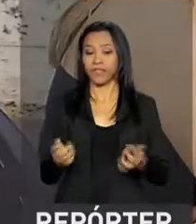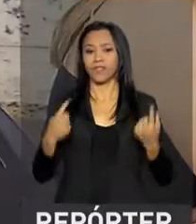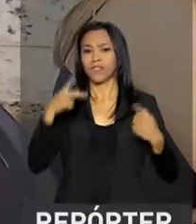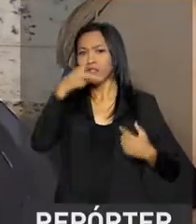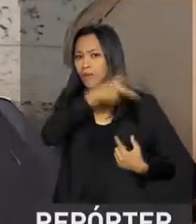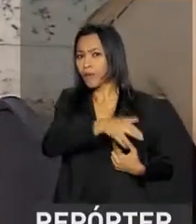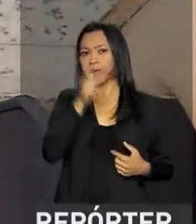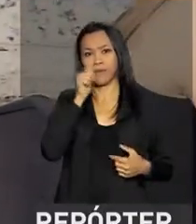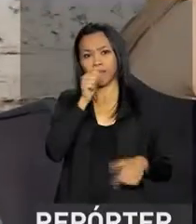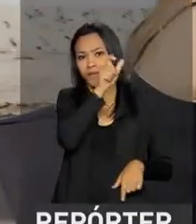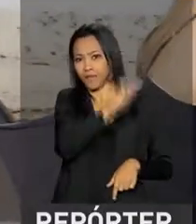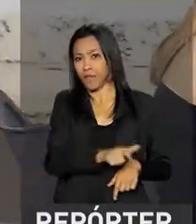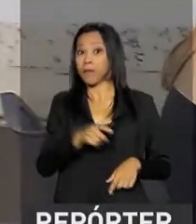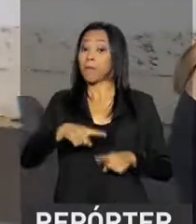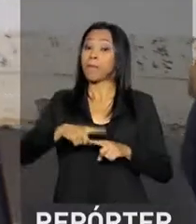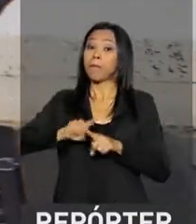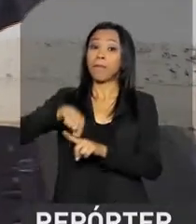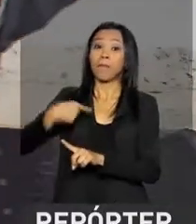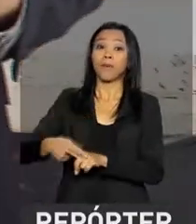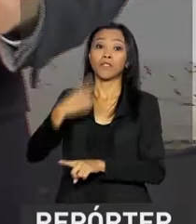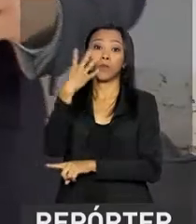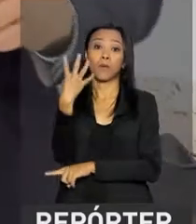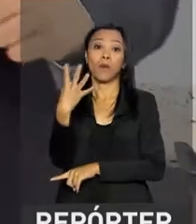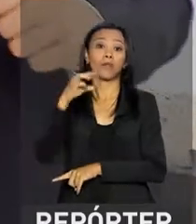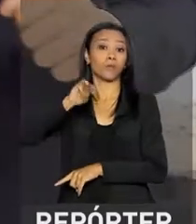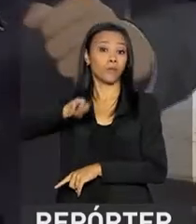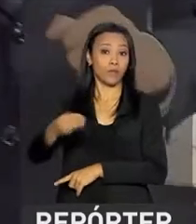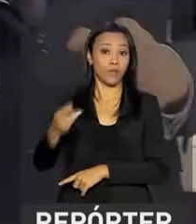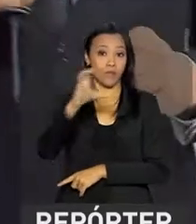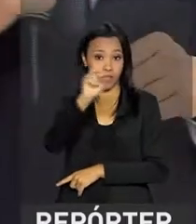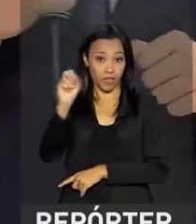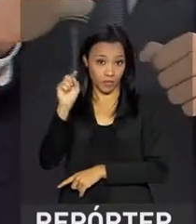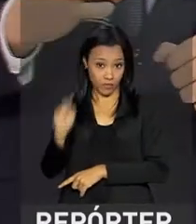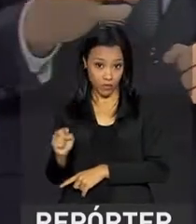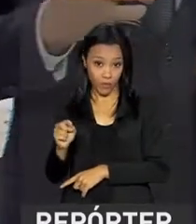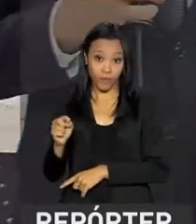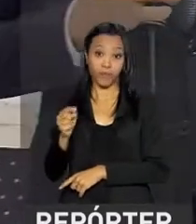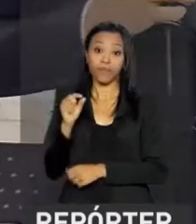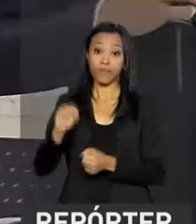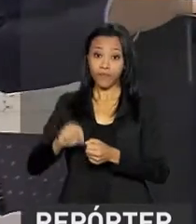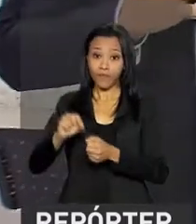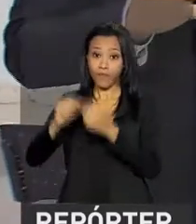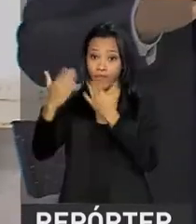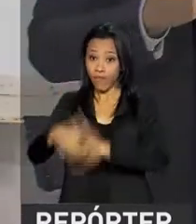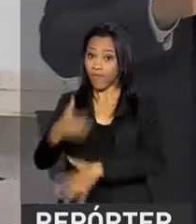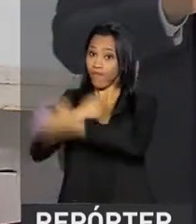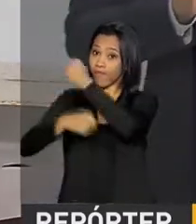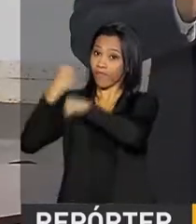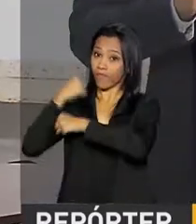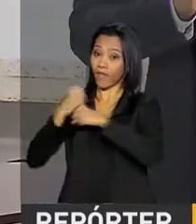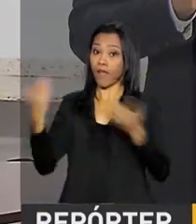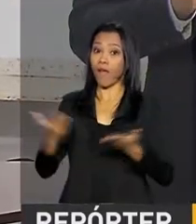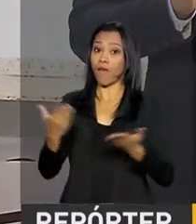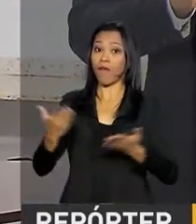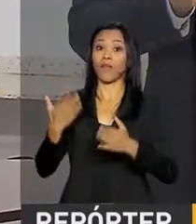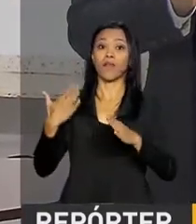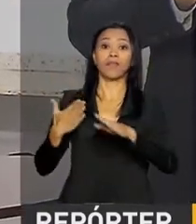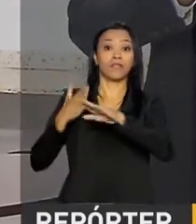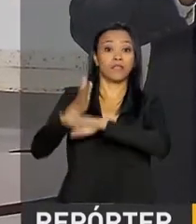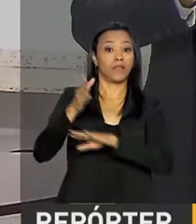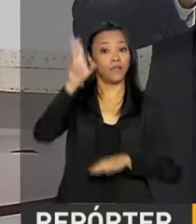barba mais de quatro milhões e meio de estudantes fizeram o enem no ano passado e agora vamos tentar uma vaga no ensino superior